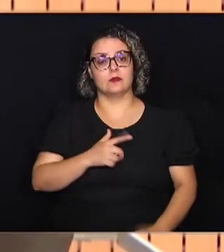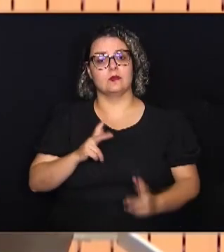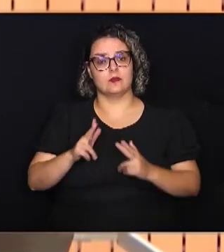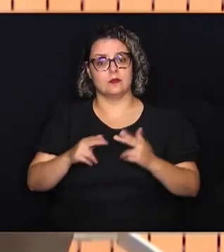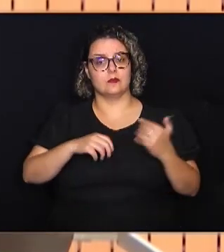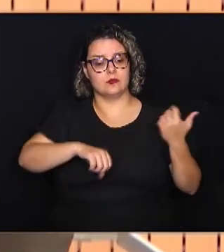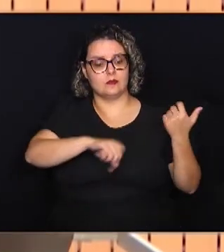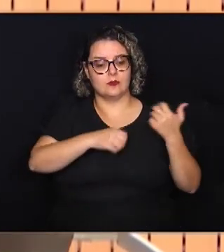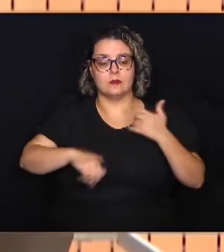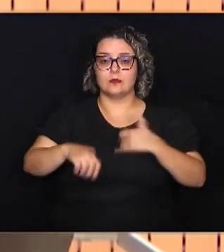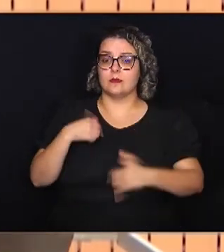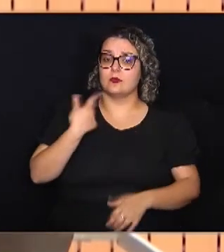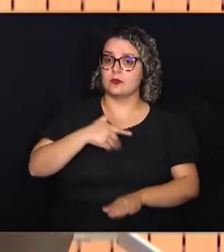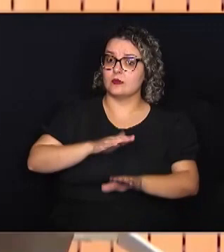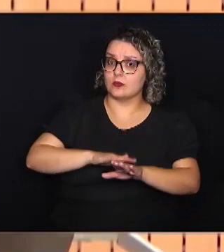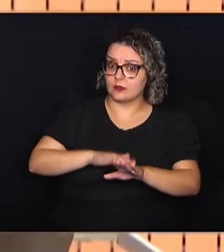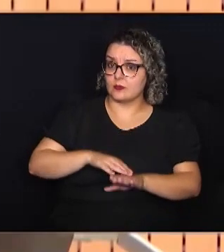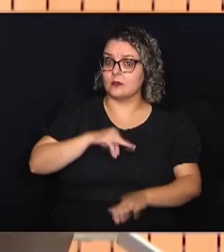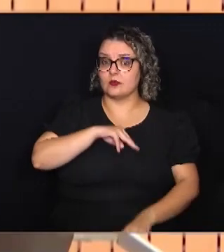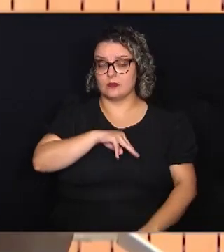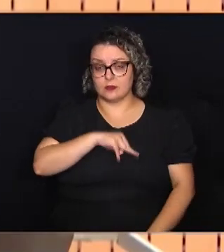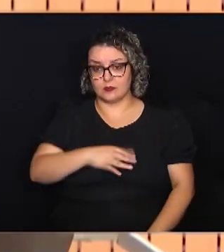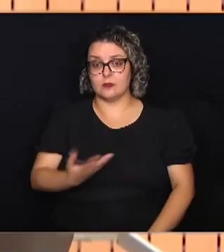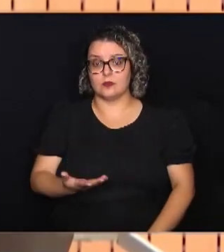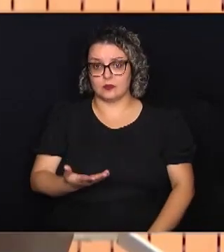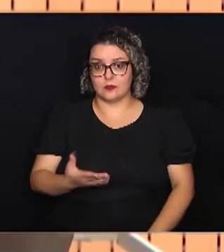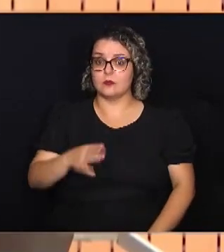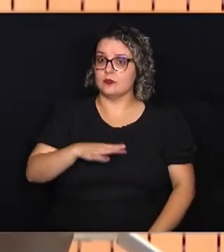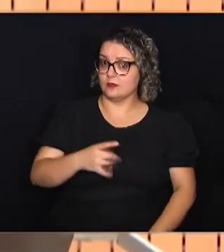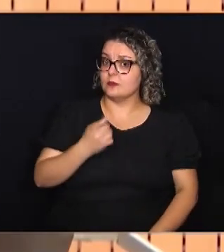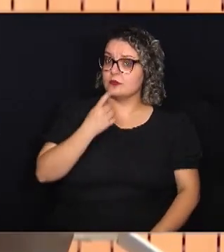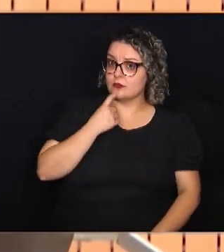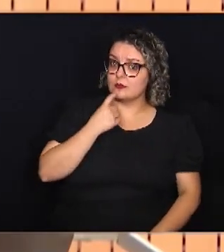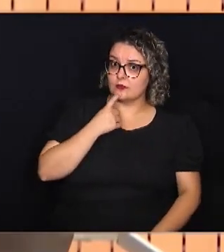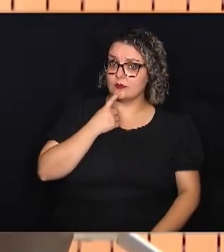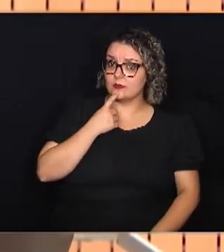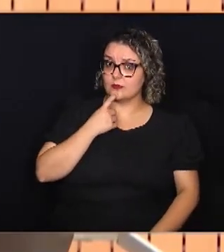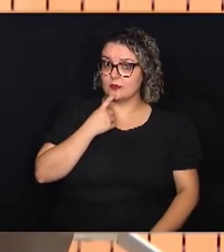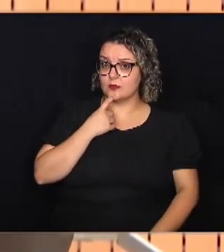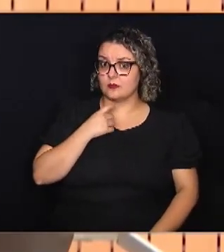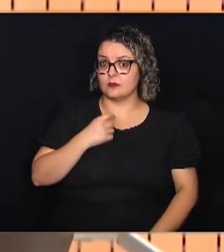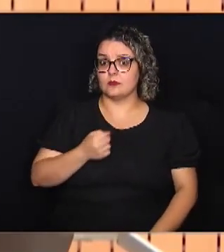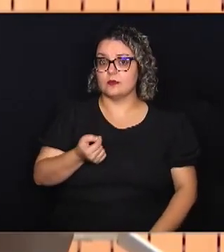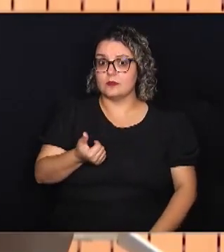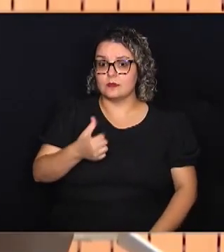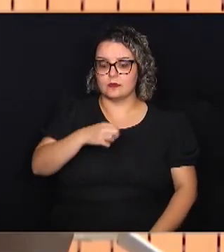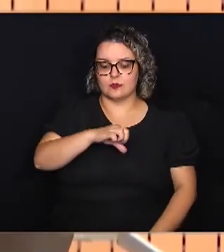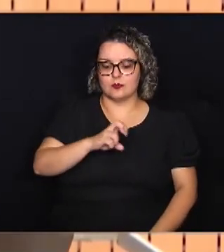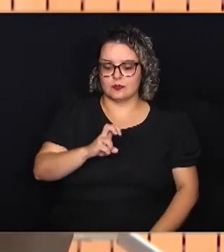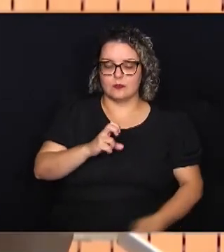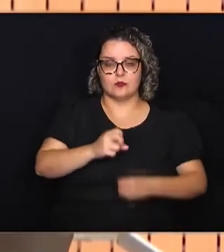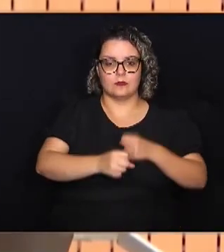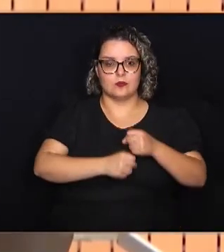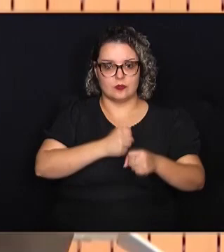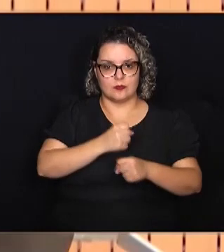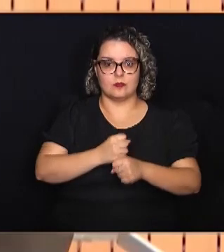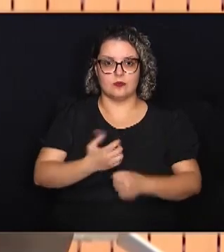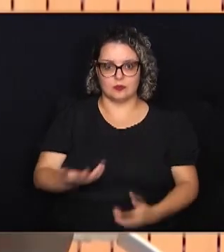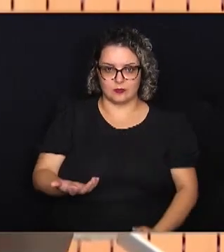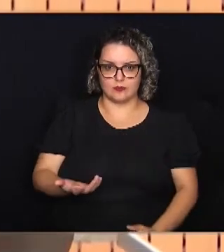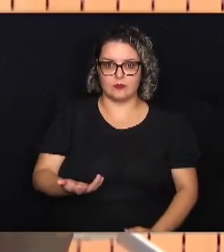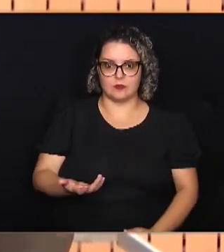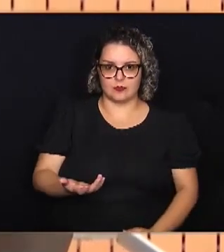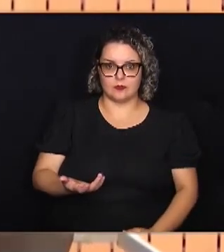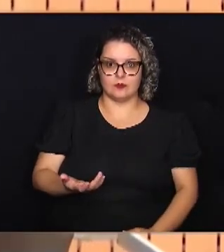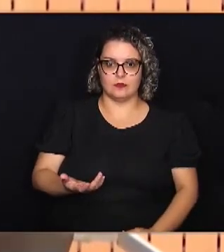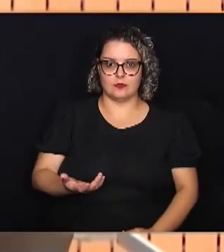função e a nossa missão na cidade de Campinas tem sido, nesses quase 95 anos, de, a